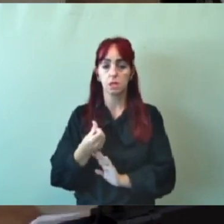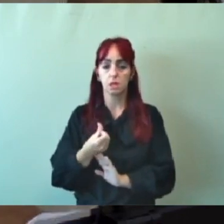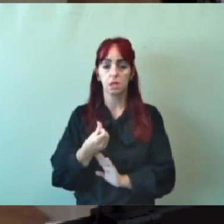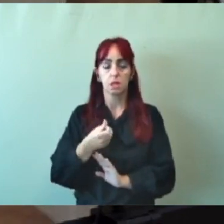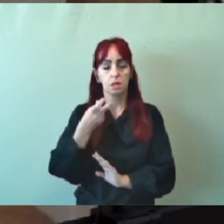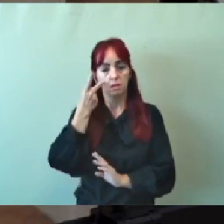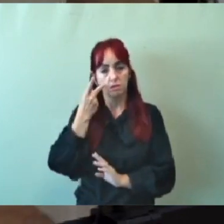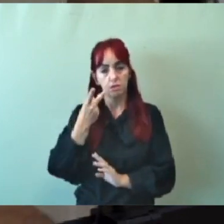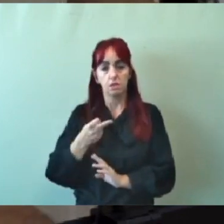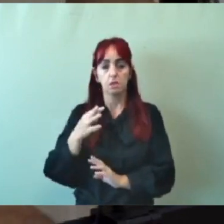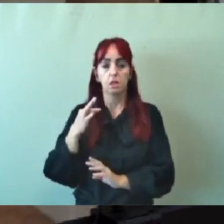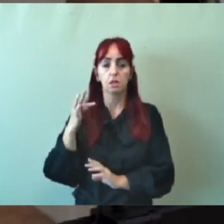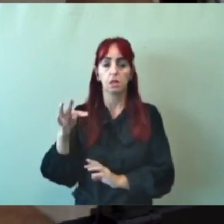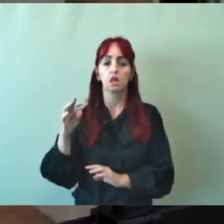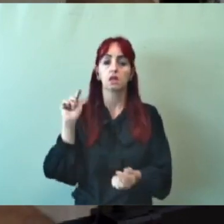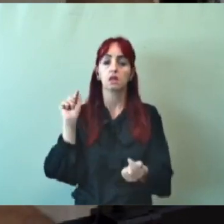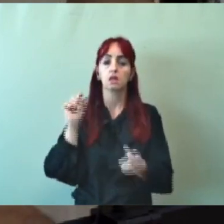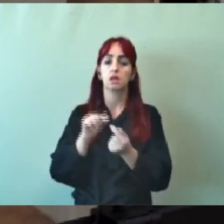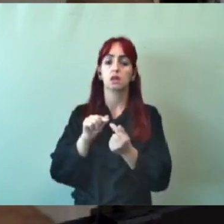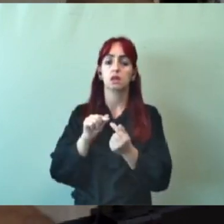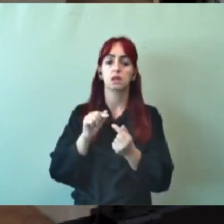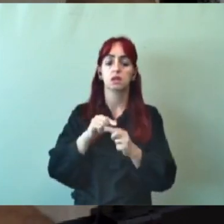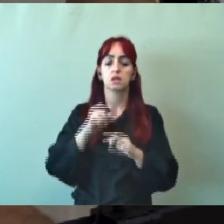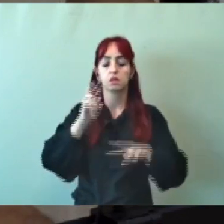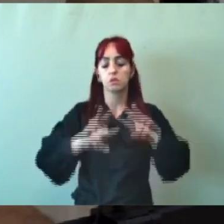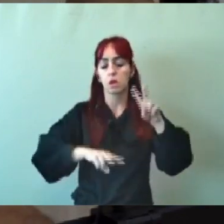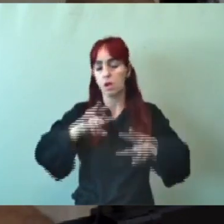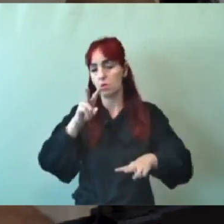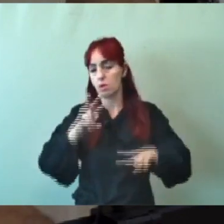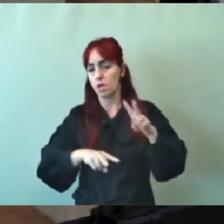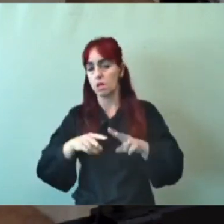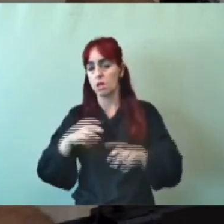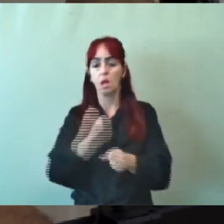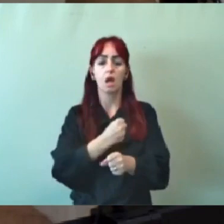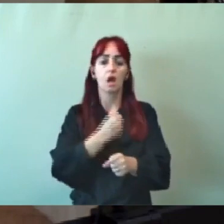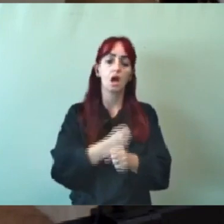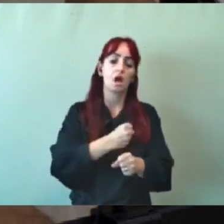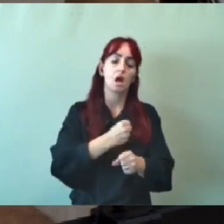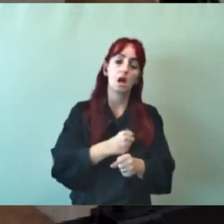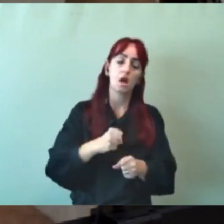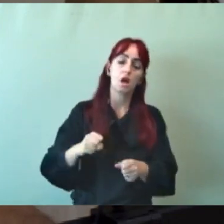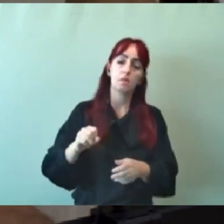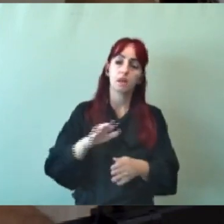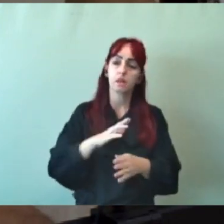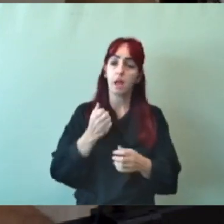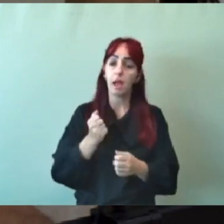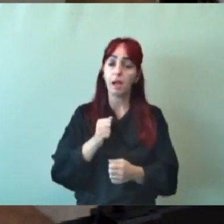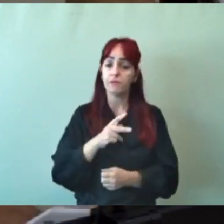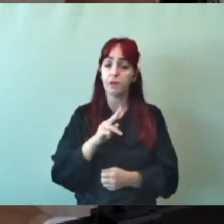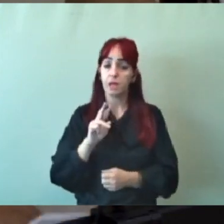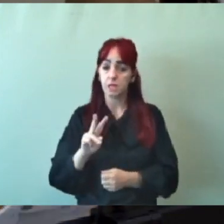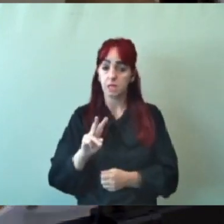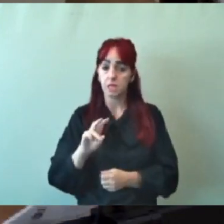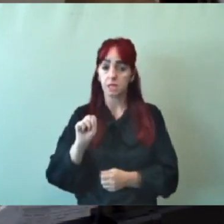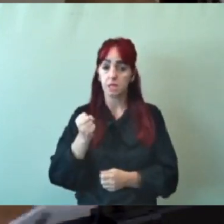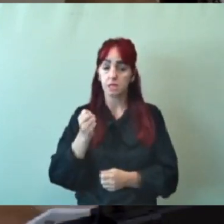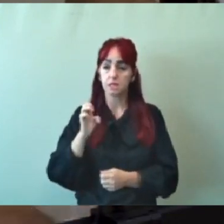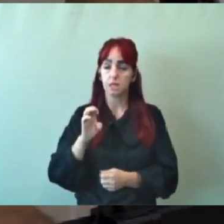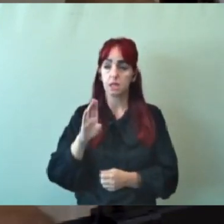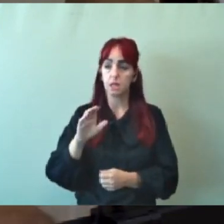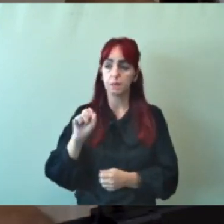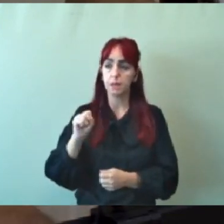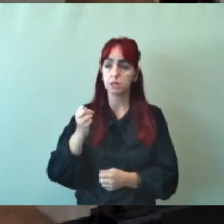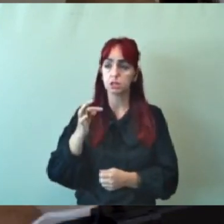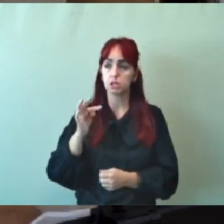Finalidade, averiguar o estado da obra da Avenida Sebastião de Brito. Data 14 de março de 2024, horário às